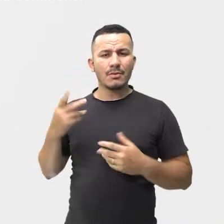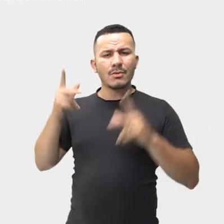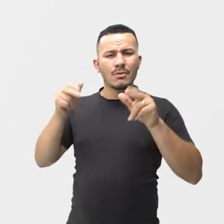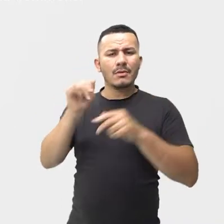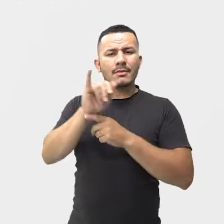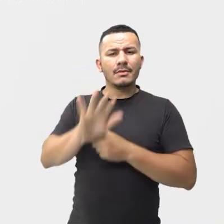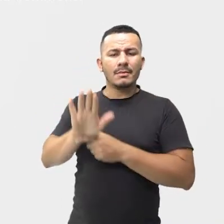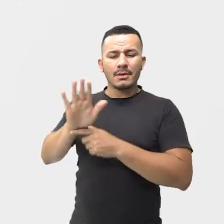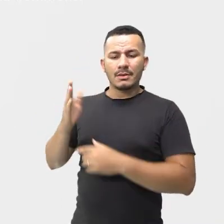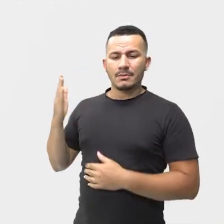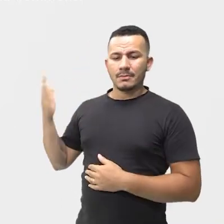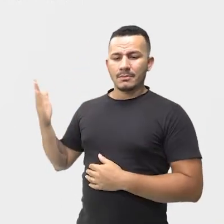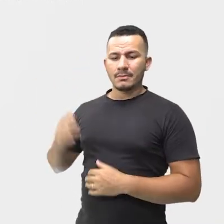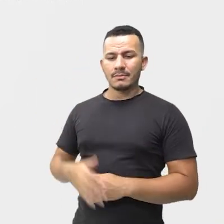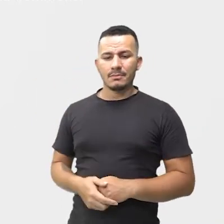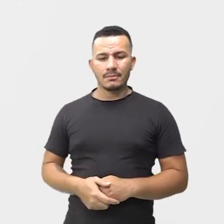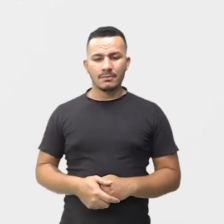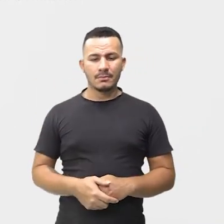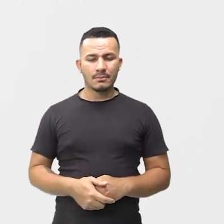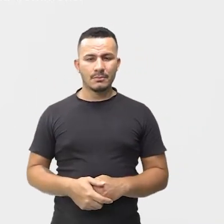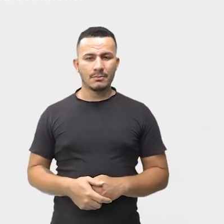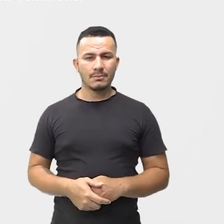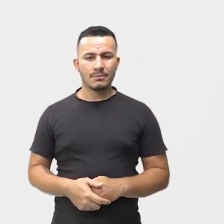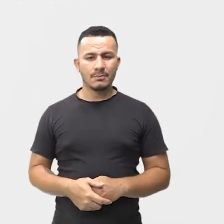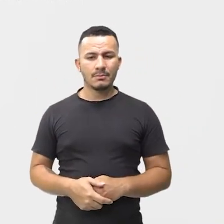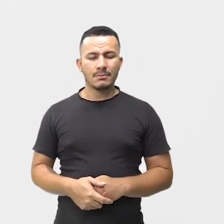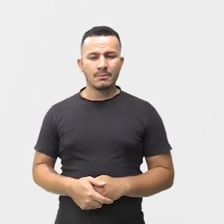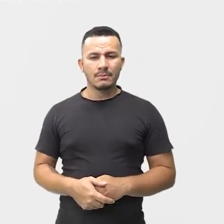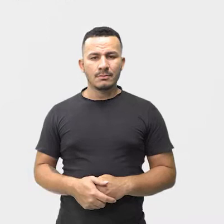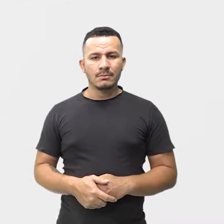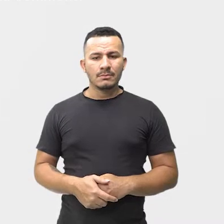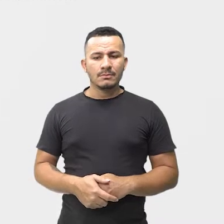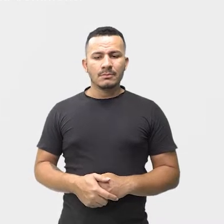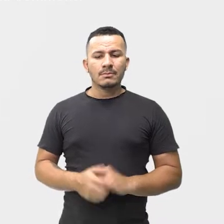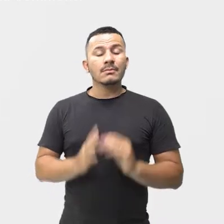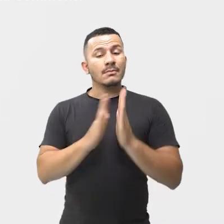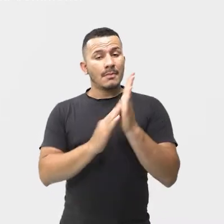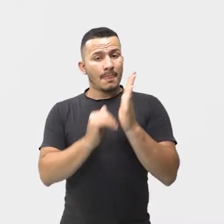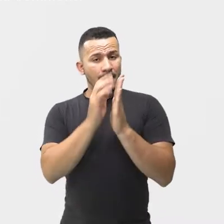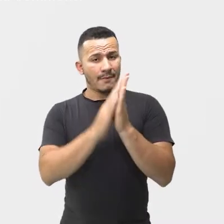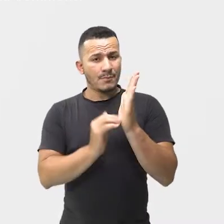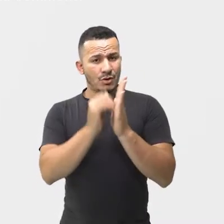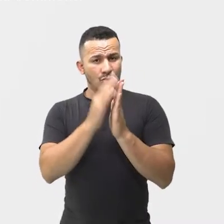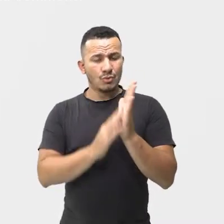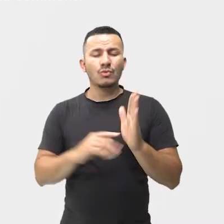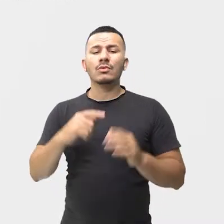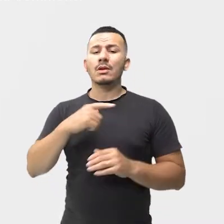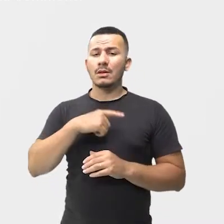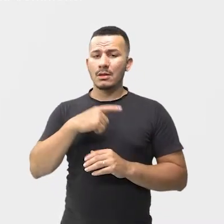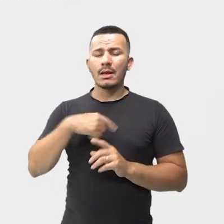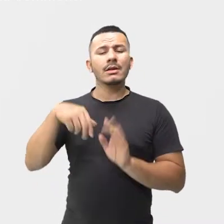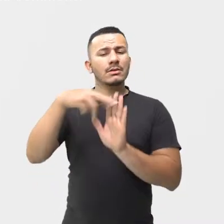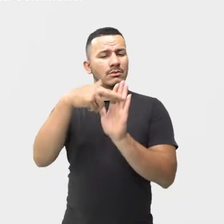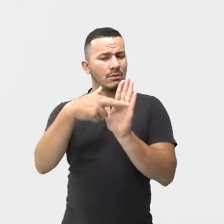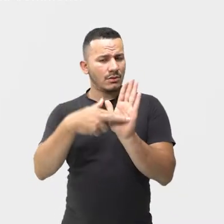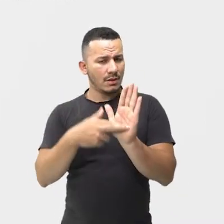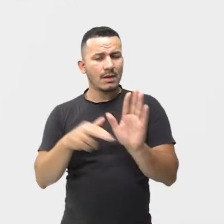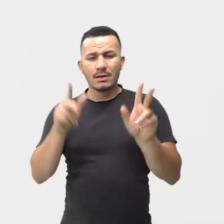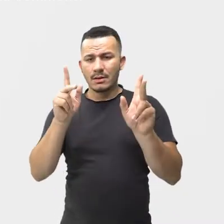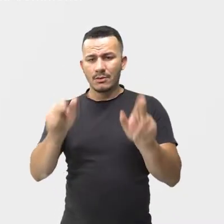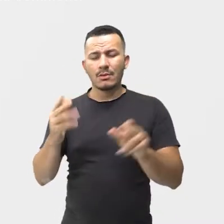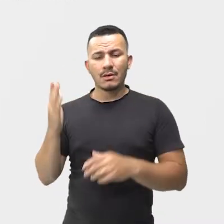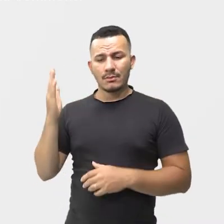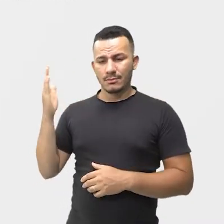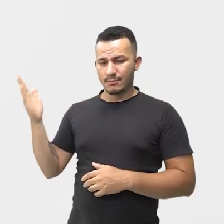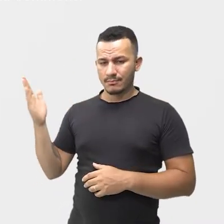aí verificar, um corpo de pássaro. Então, a pintura era sempre estilizada, como vocês podem